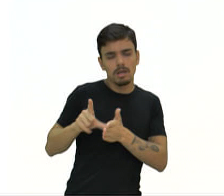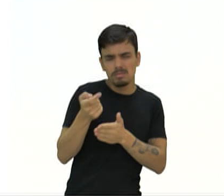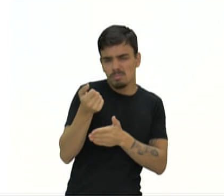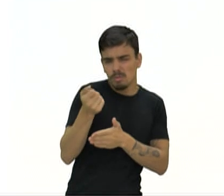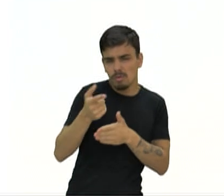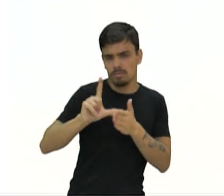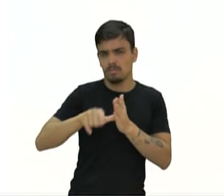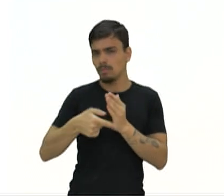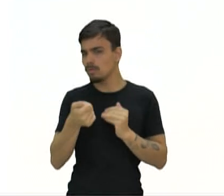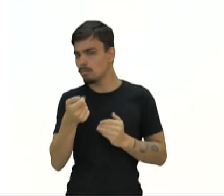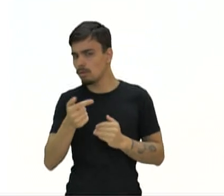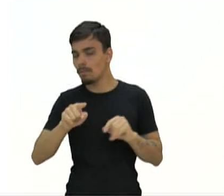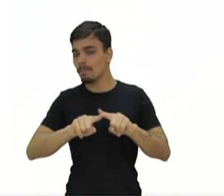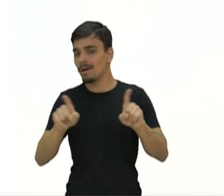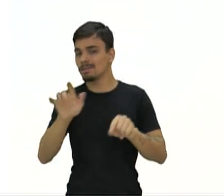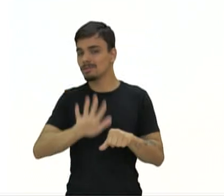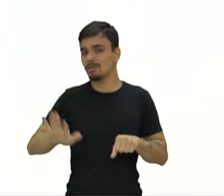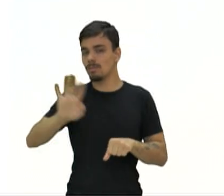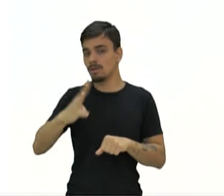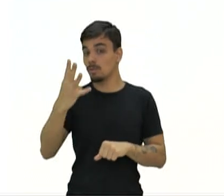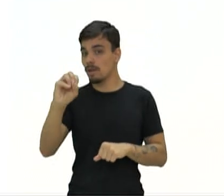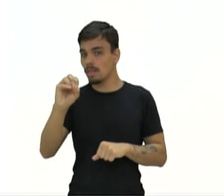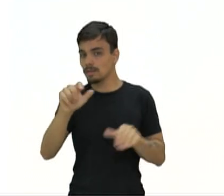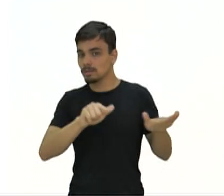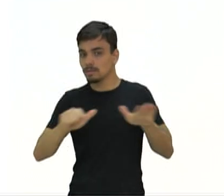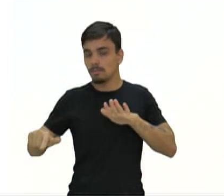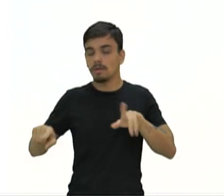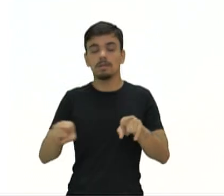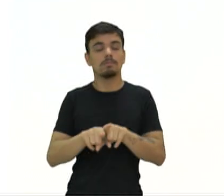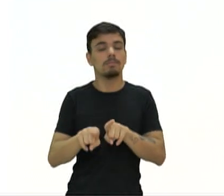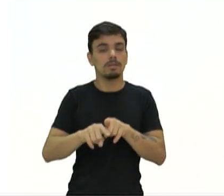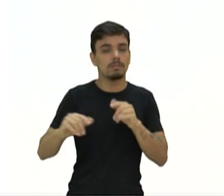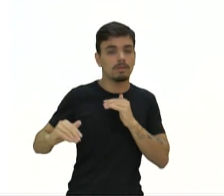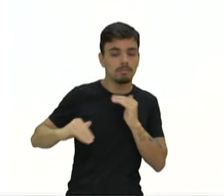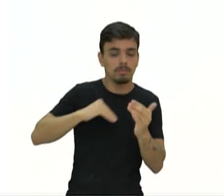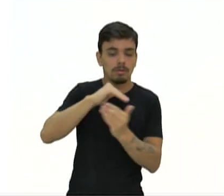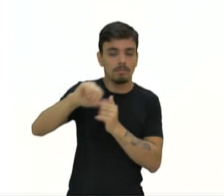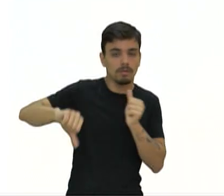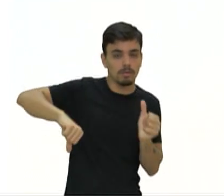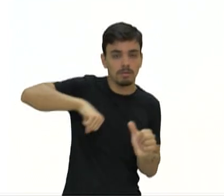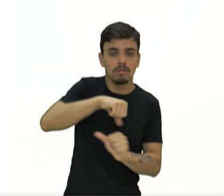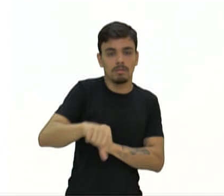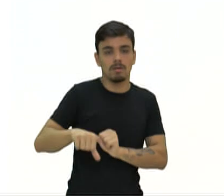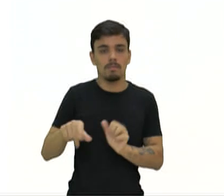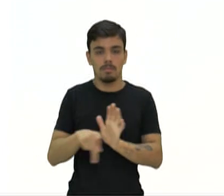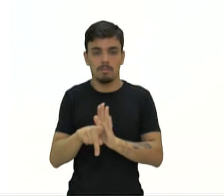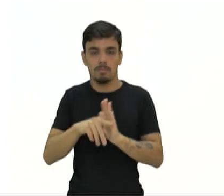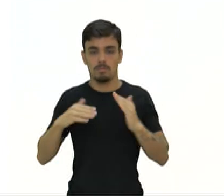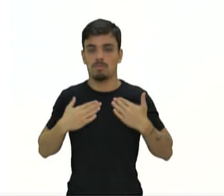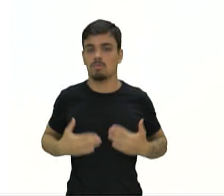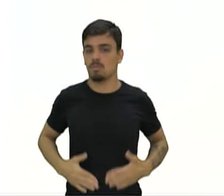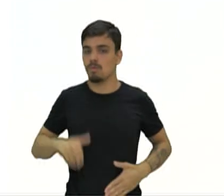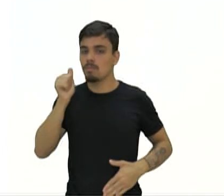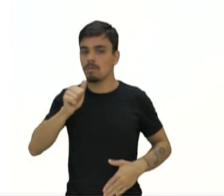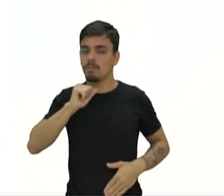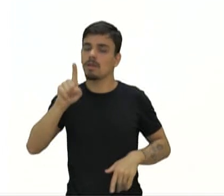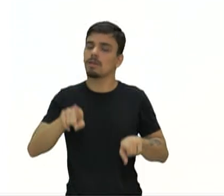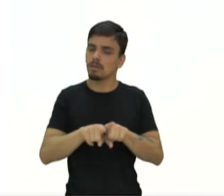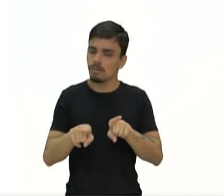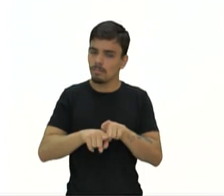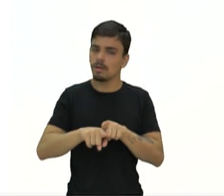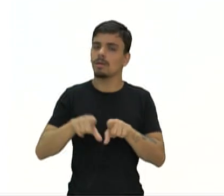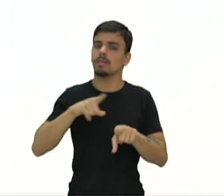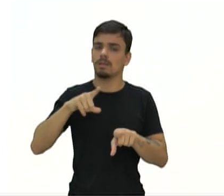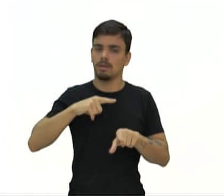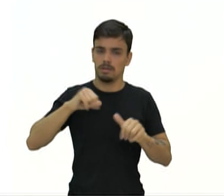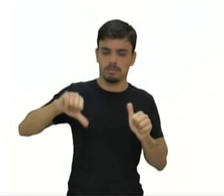né? Mas geralmente tem que ser 40 semanas, né? E promove uma grande transformação no corpo da mulher, além das transformações que acontecem no